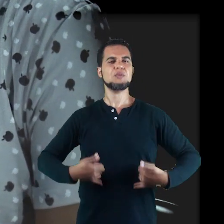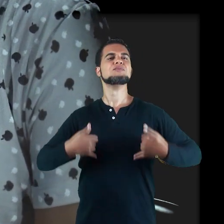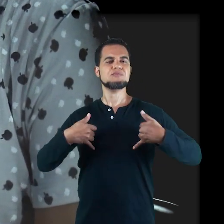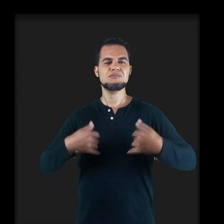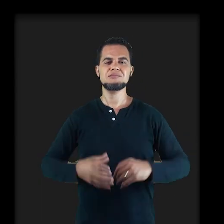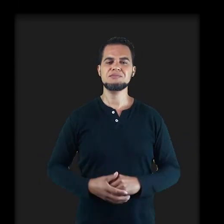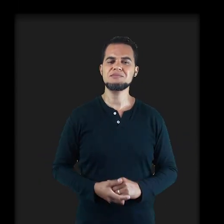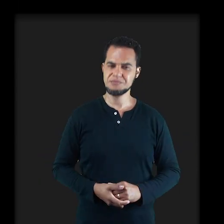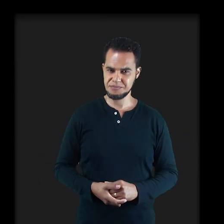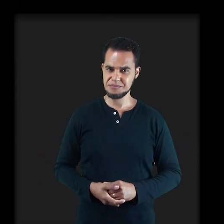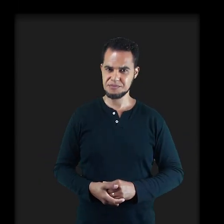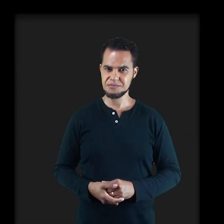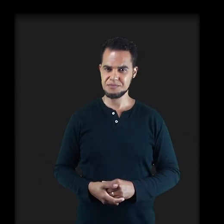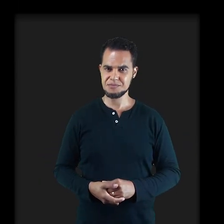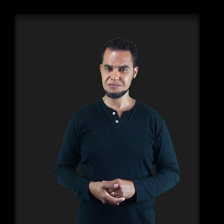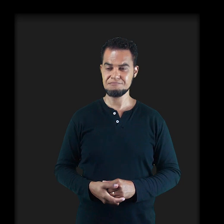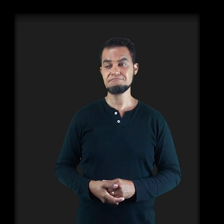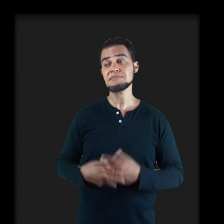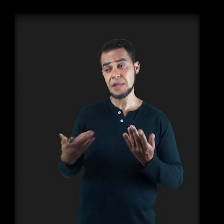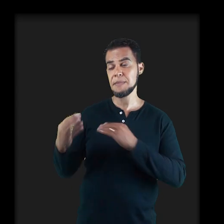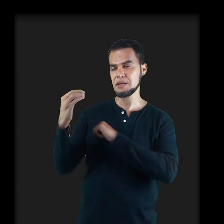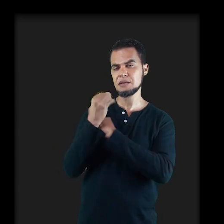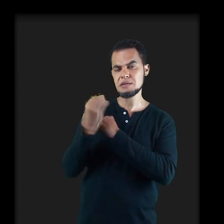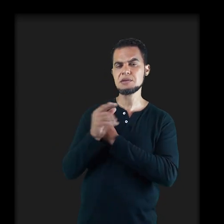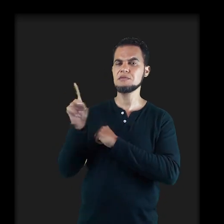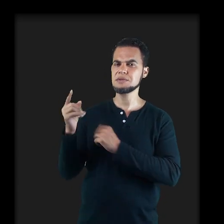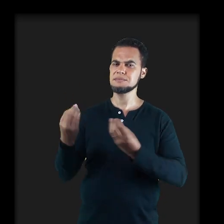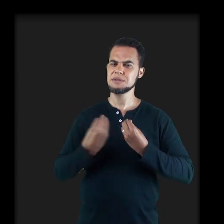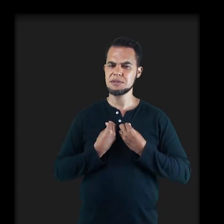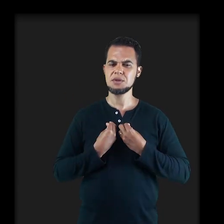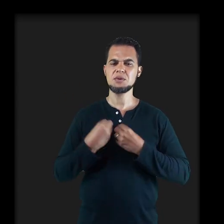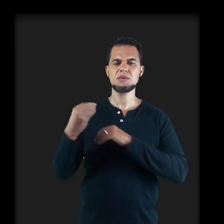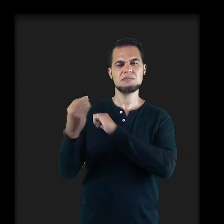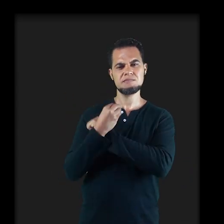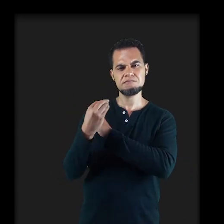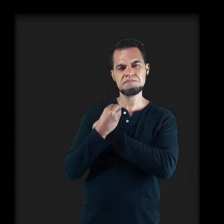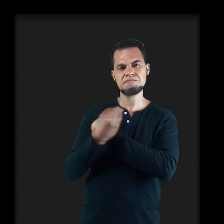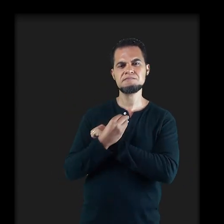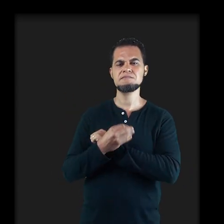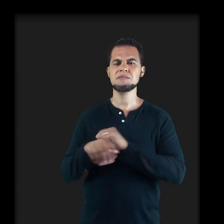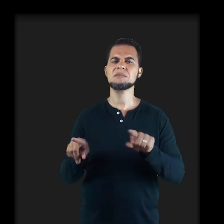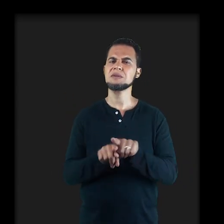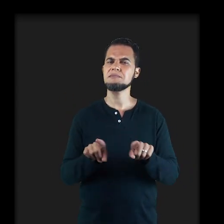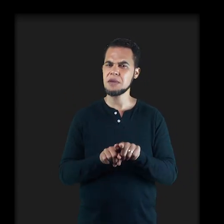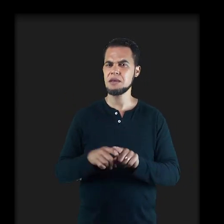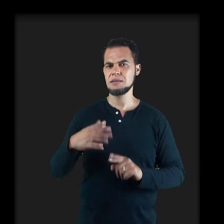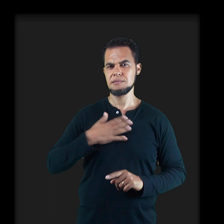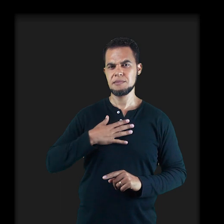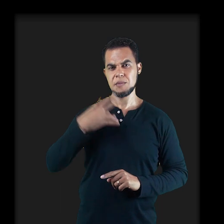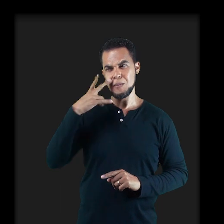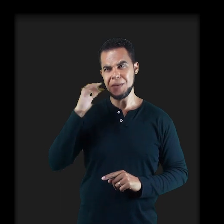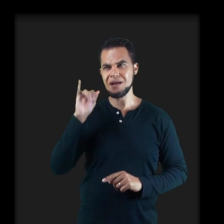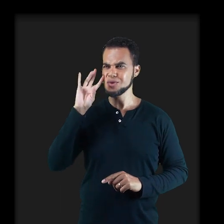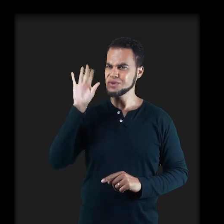orgulho. Pela criação que a senhora me deu, também muito pelas atitudes